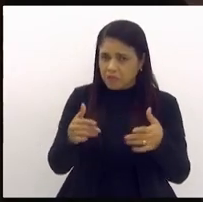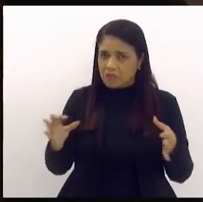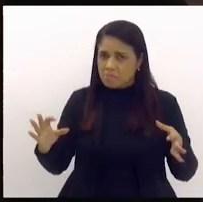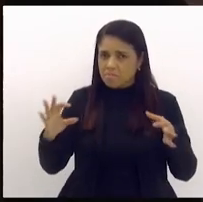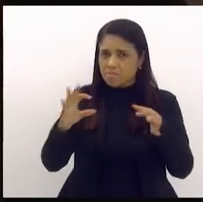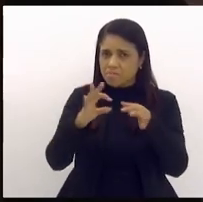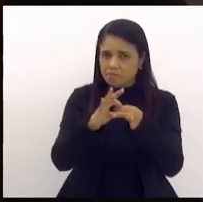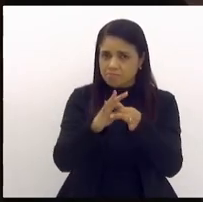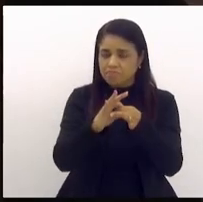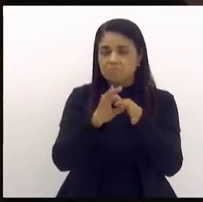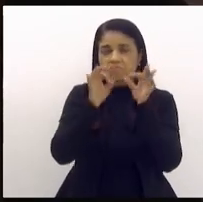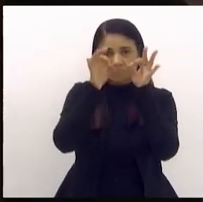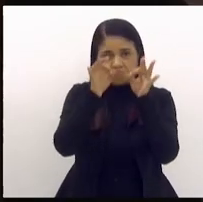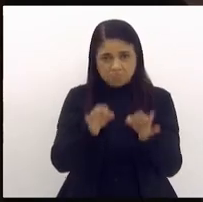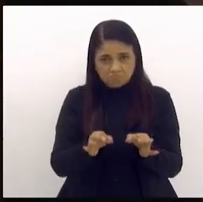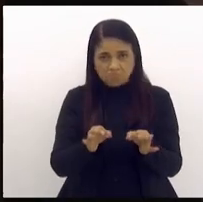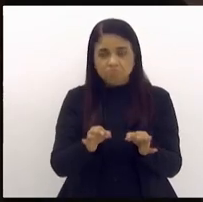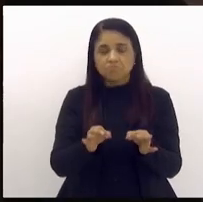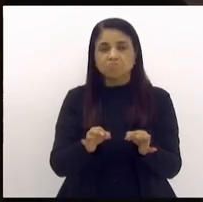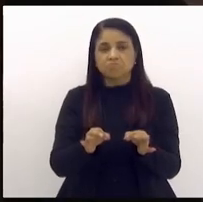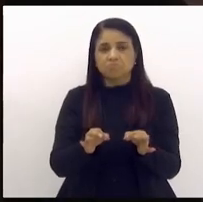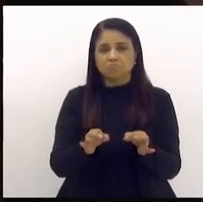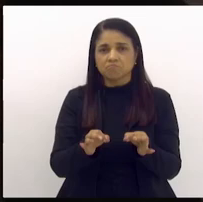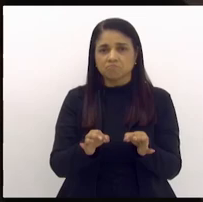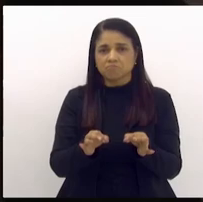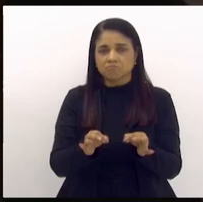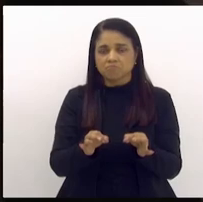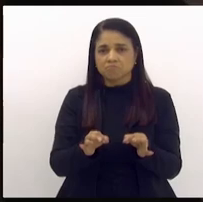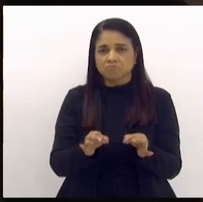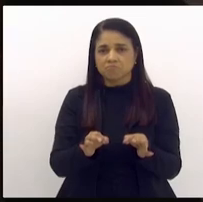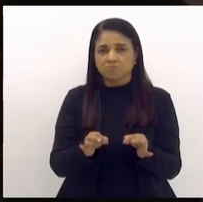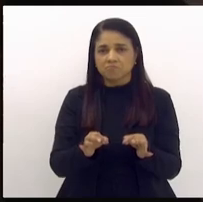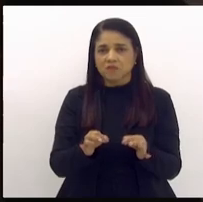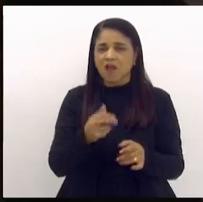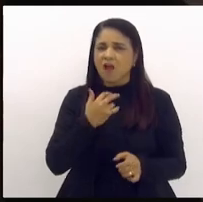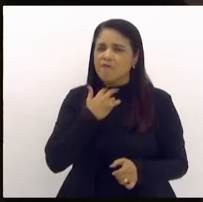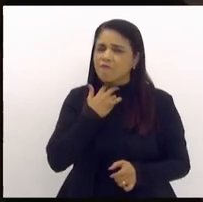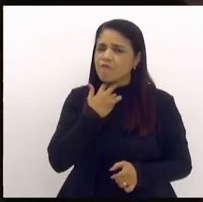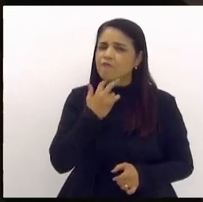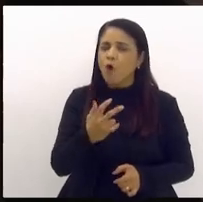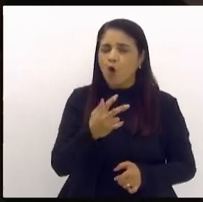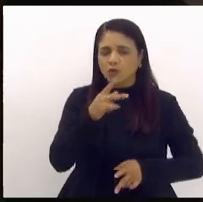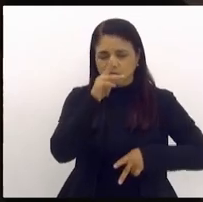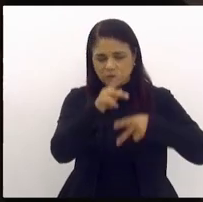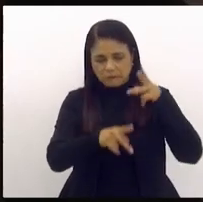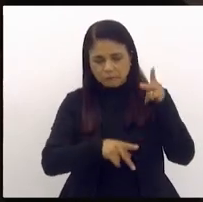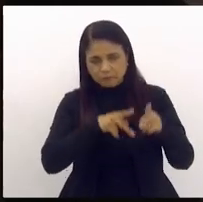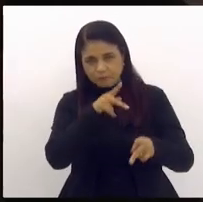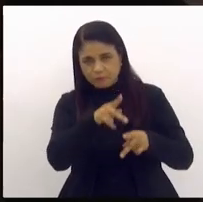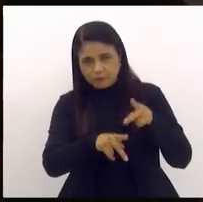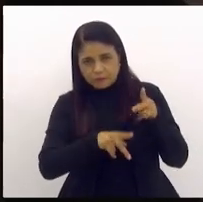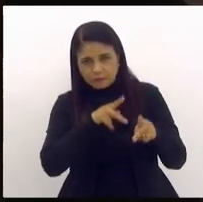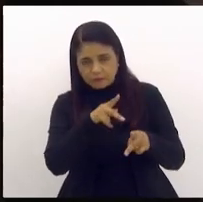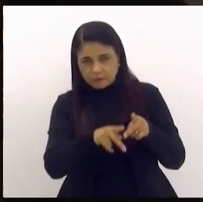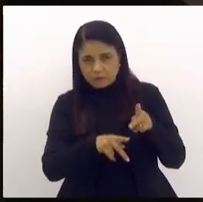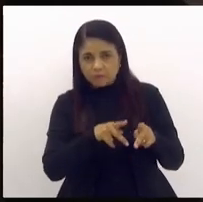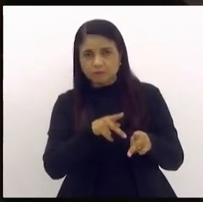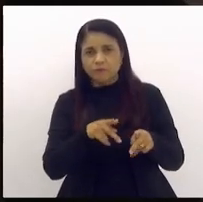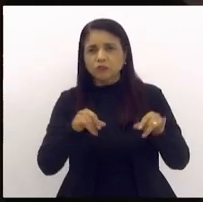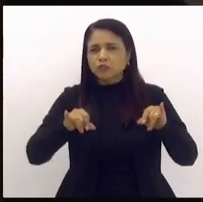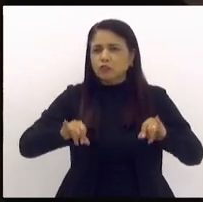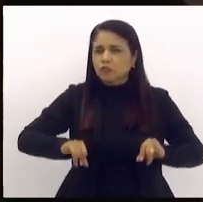eu tenho a mais absoluta convicção que a gente tem sido a voz do cidadão fluminense, que muitas vezes